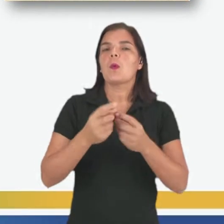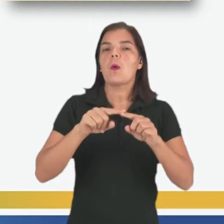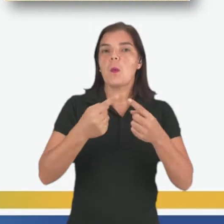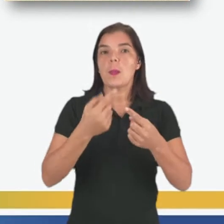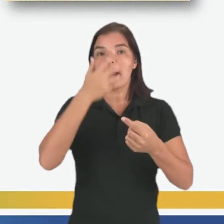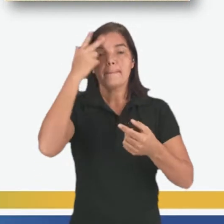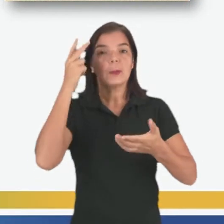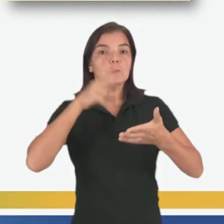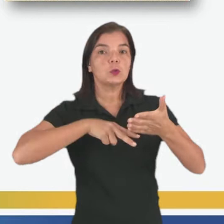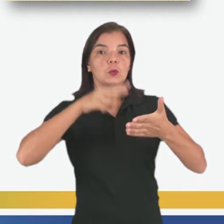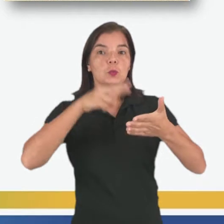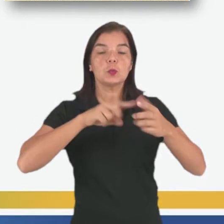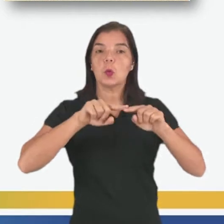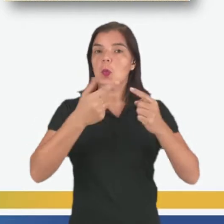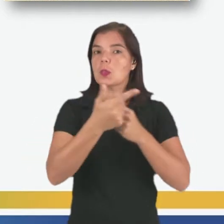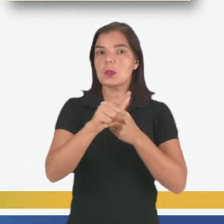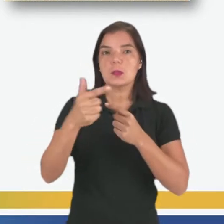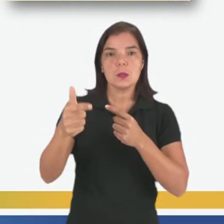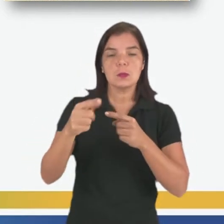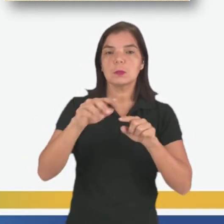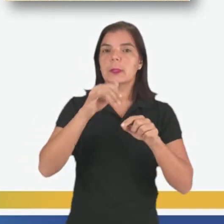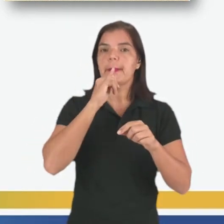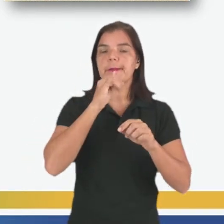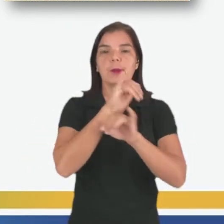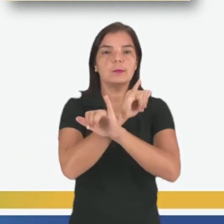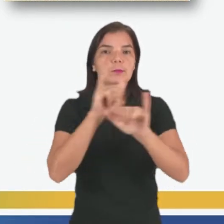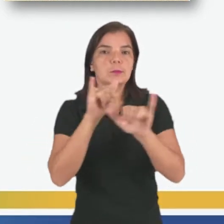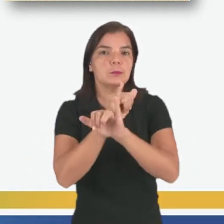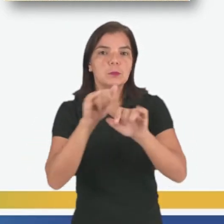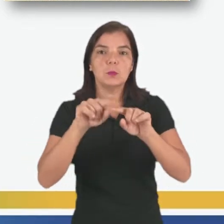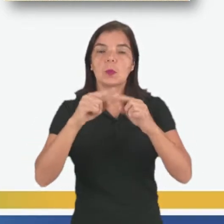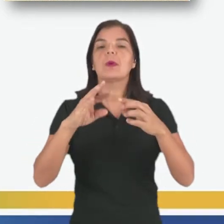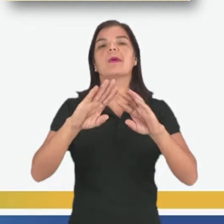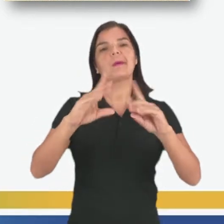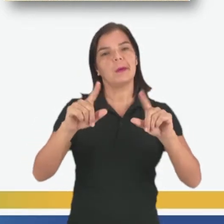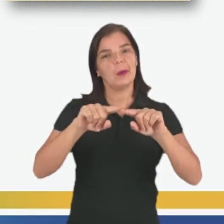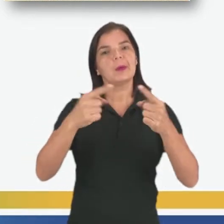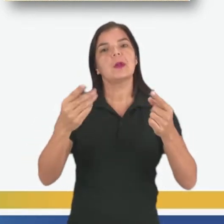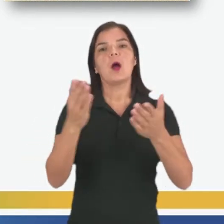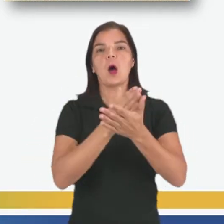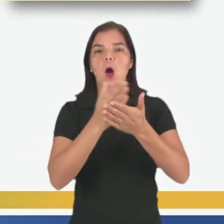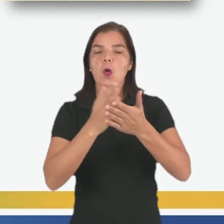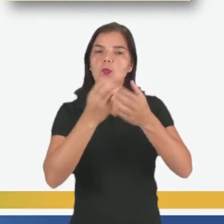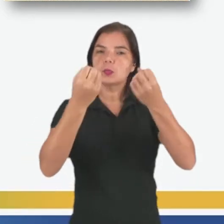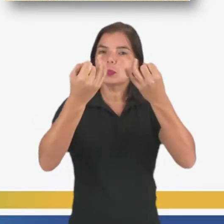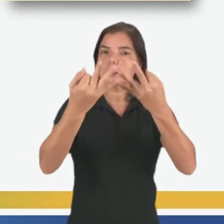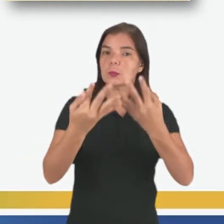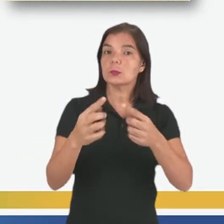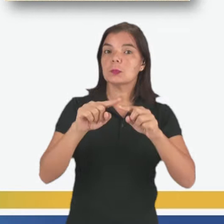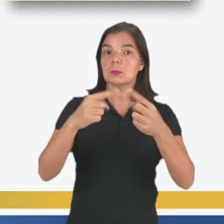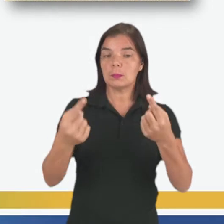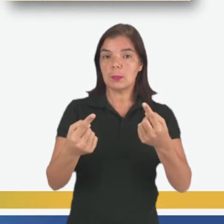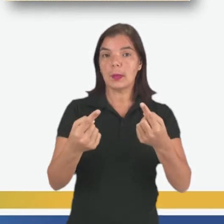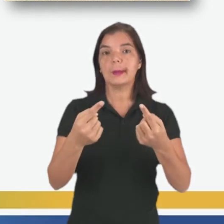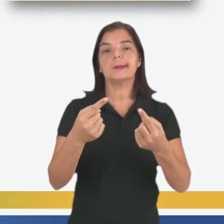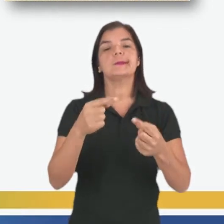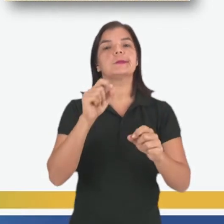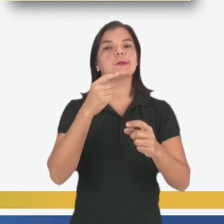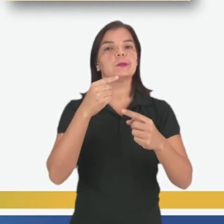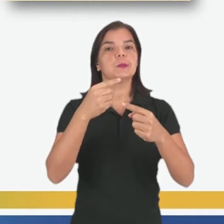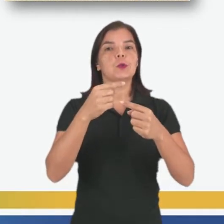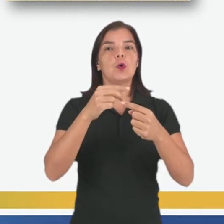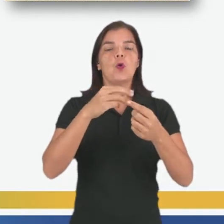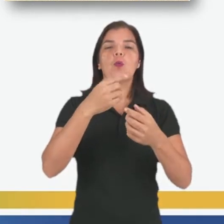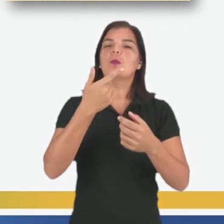entreter o leitor, então eu não tenho que ali trazer uma informação. Claro que aparecem algumas definições, mas aí é causar aí